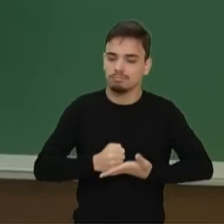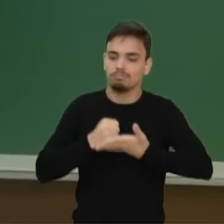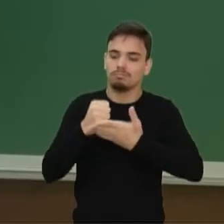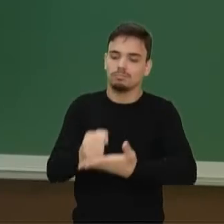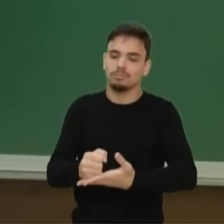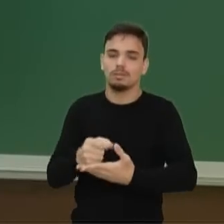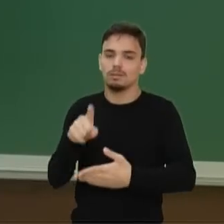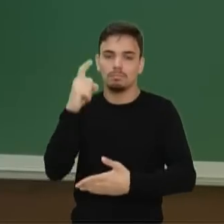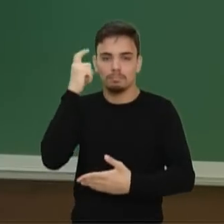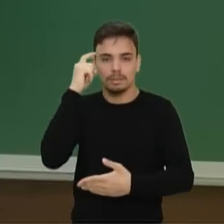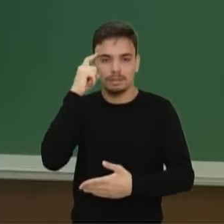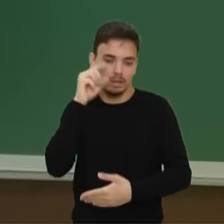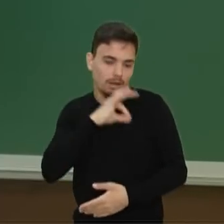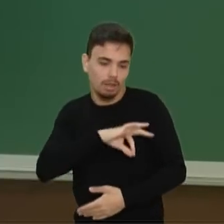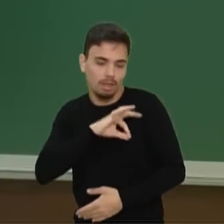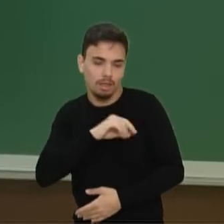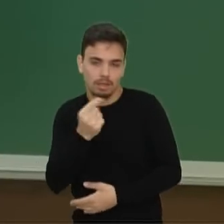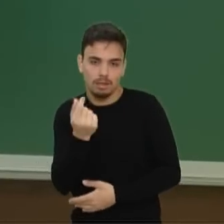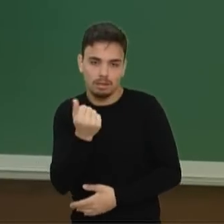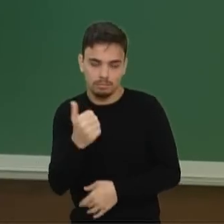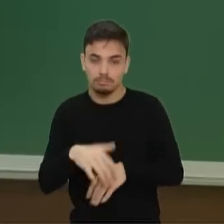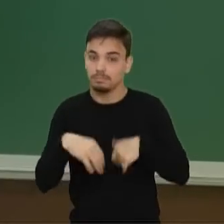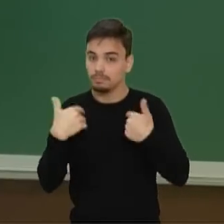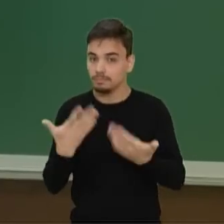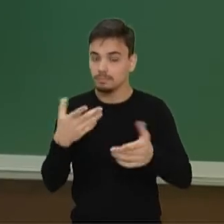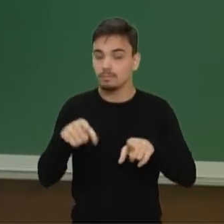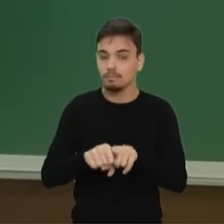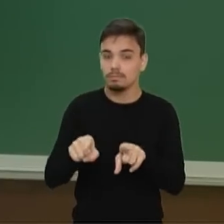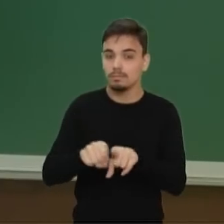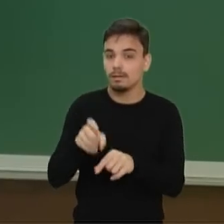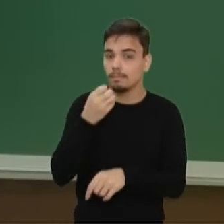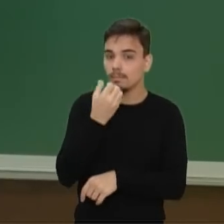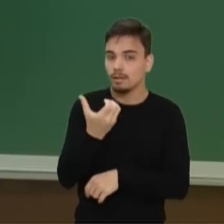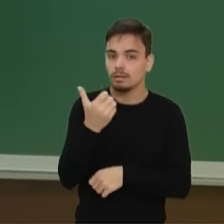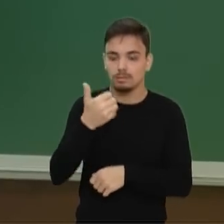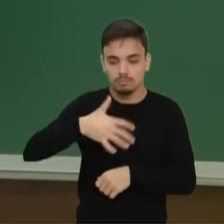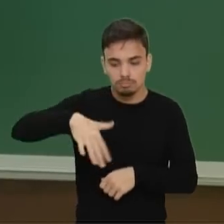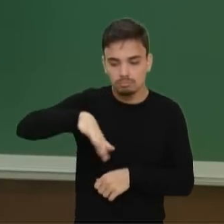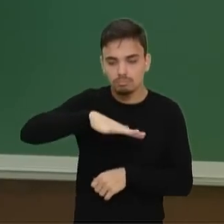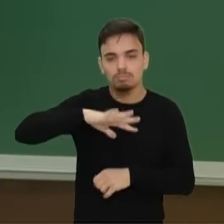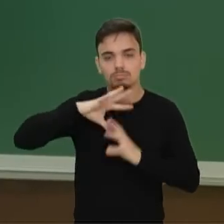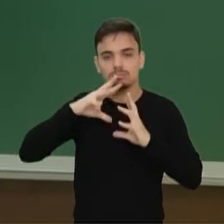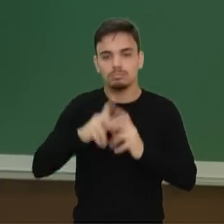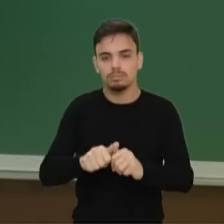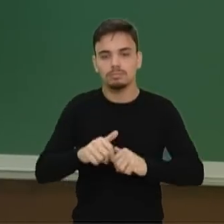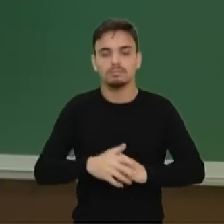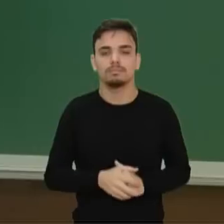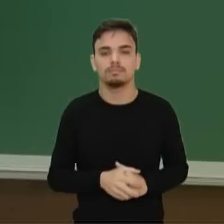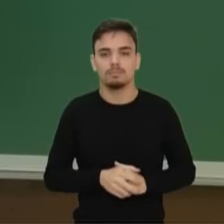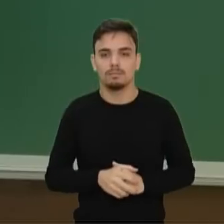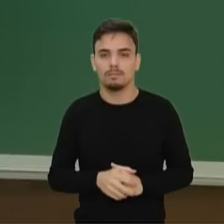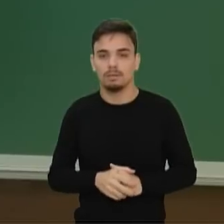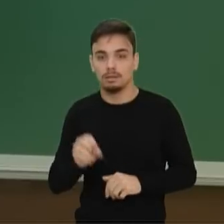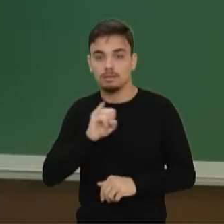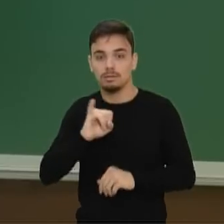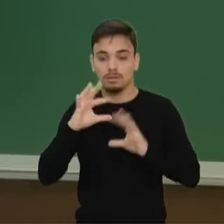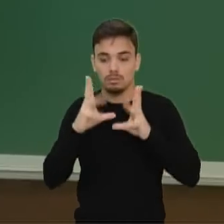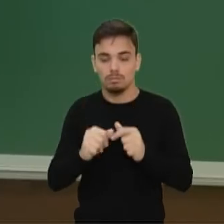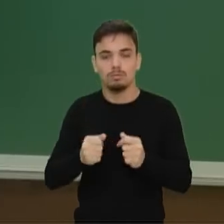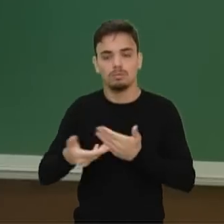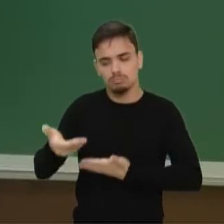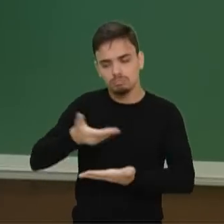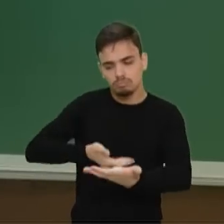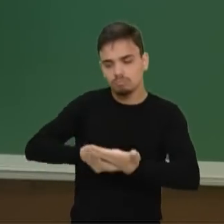pensando em fins lucrativos, mas sim num bem para todos ali. ok? Se todo mundo colaborar um